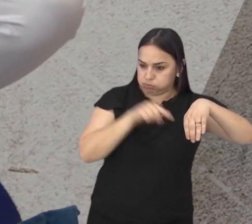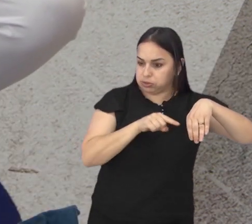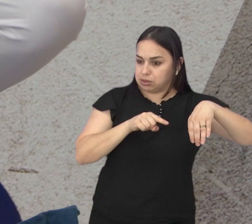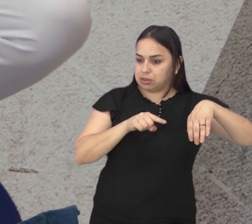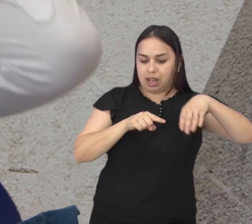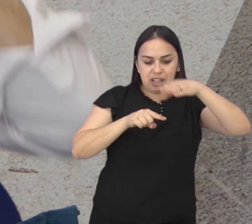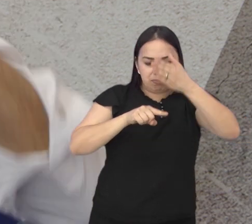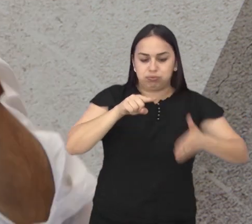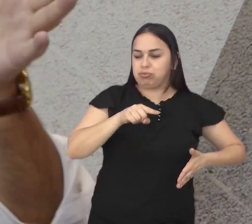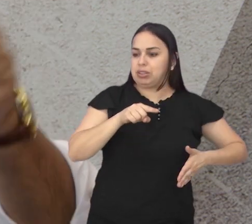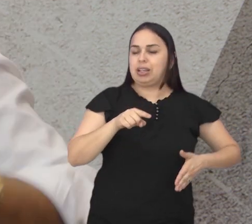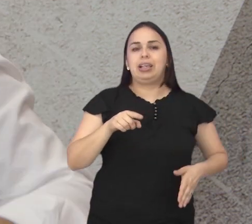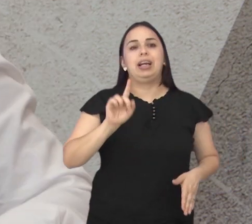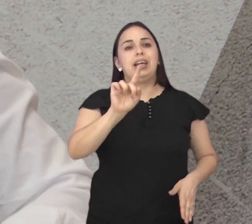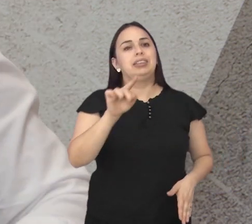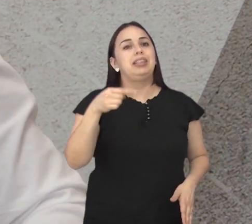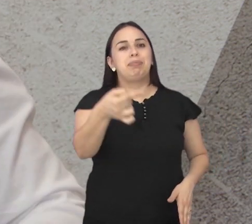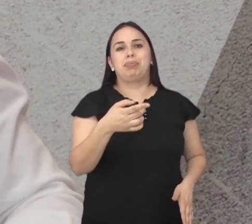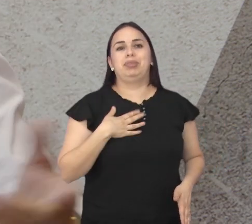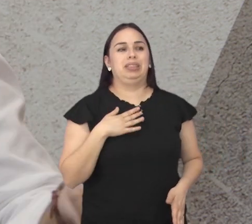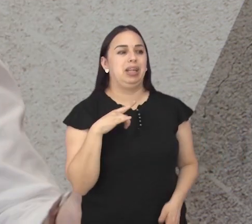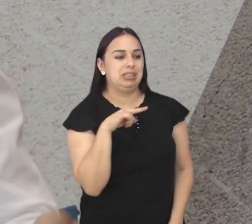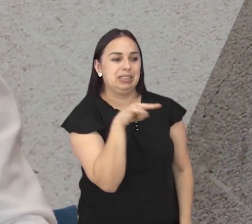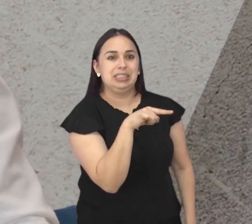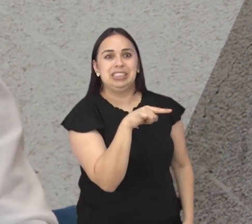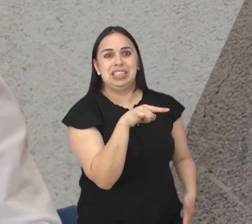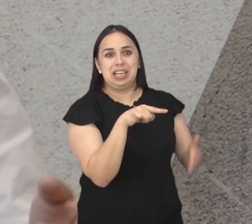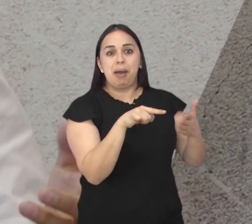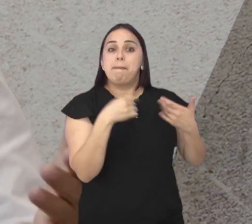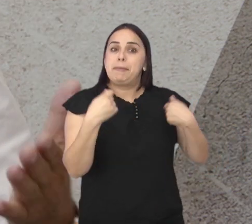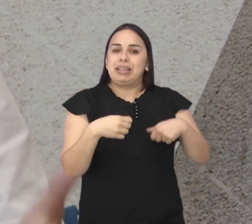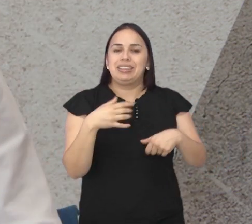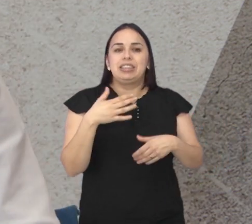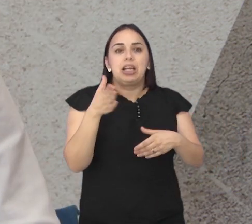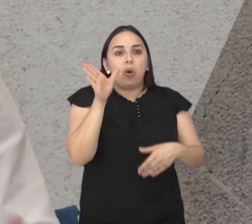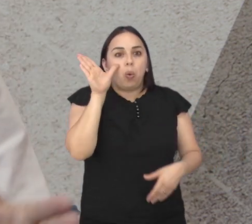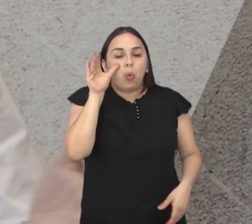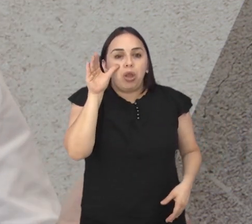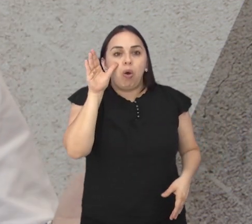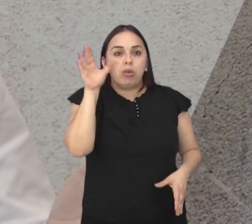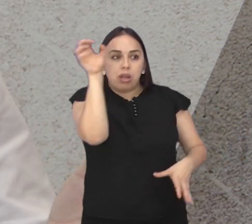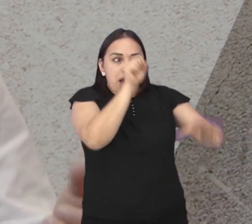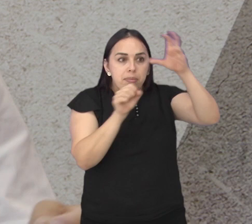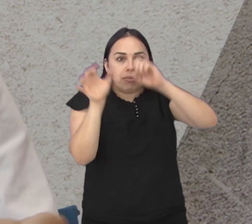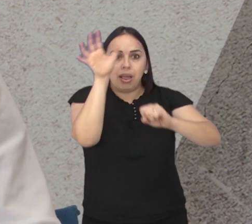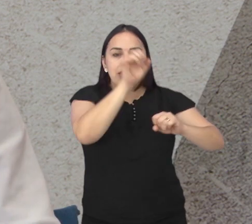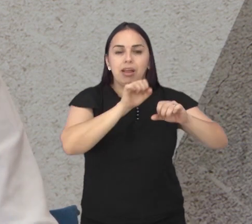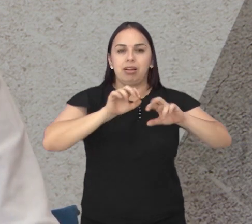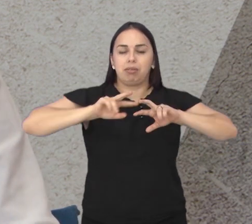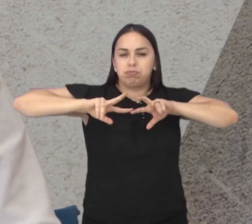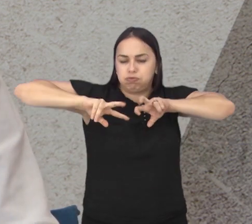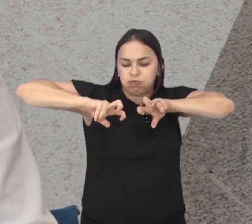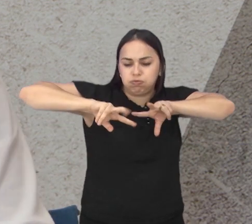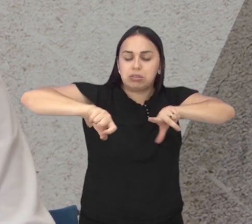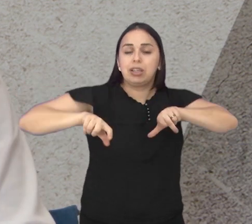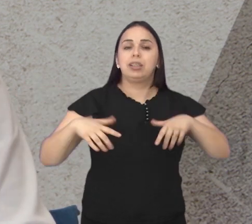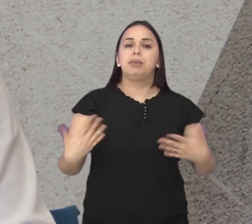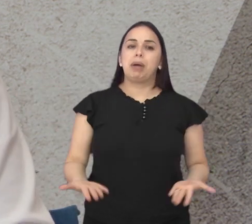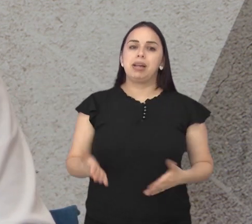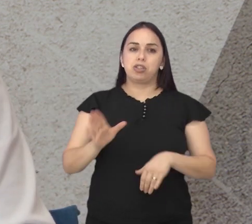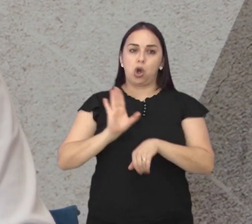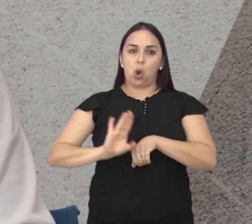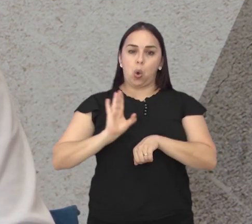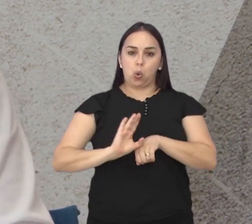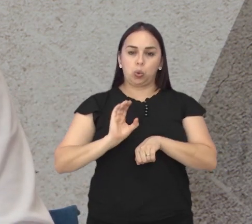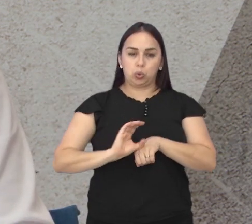o dedo. No outro dia eu estava com o dedo cortado, porque eu era curioso. Então você tem que ser curioso, vai acabar aprendendo. Agora, com relação a